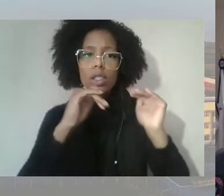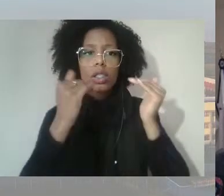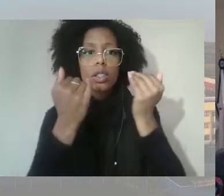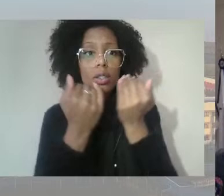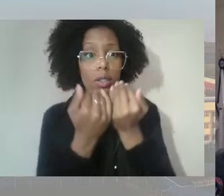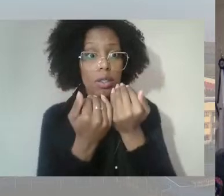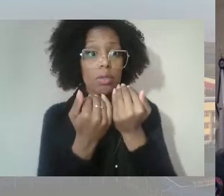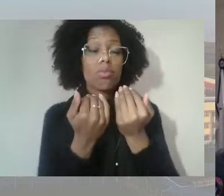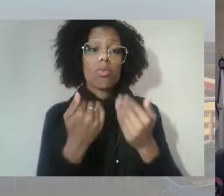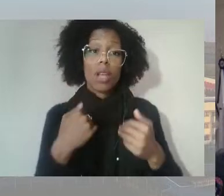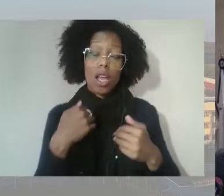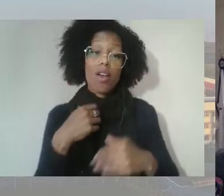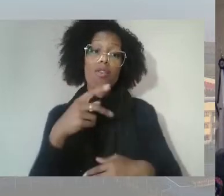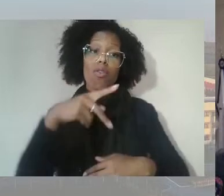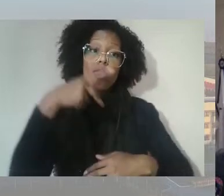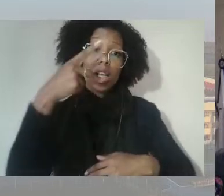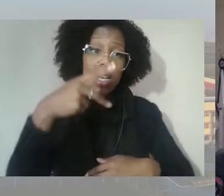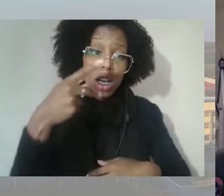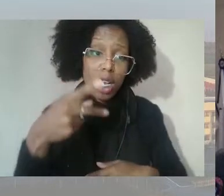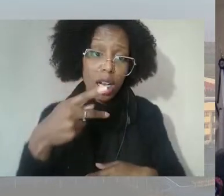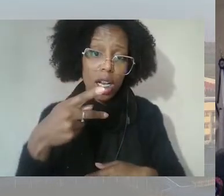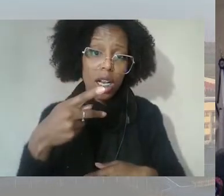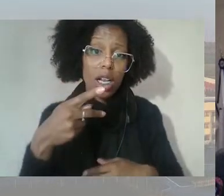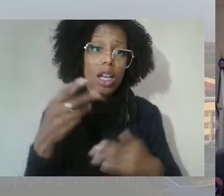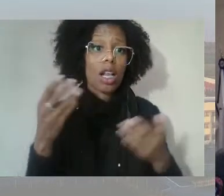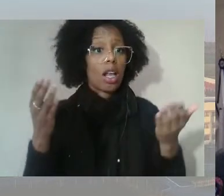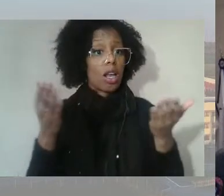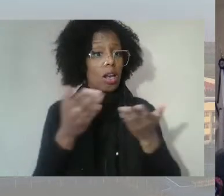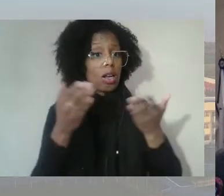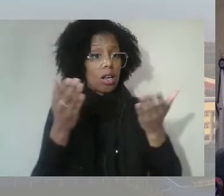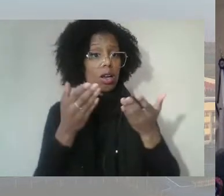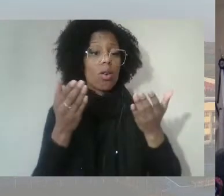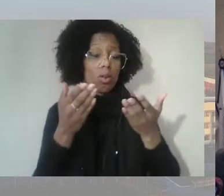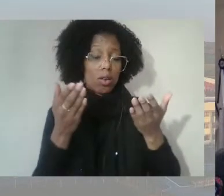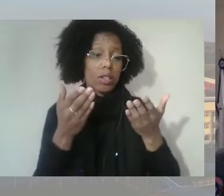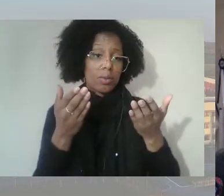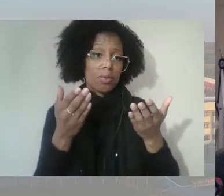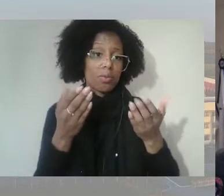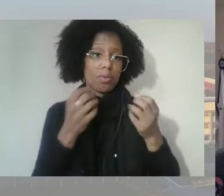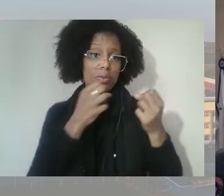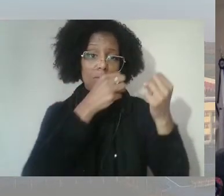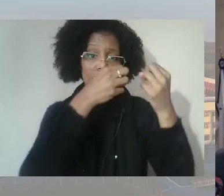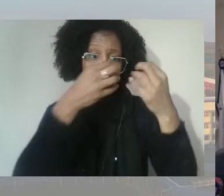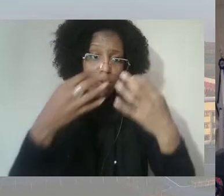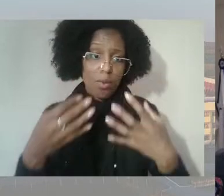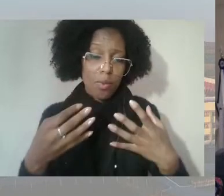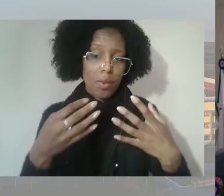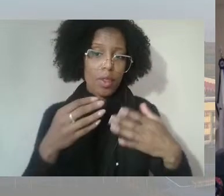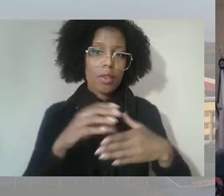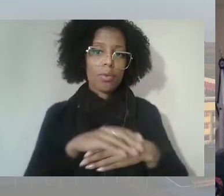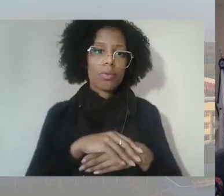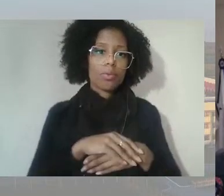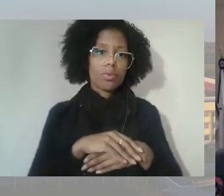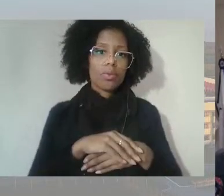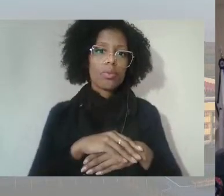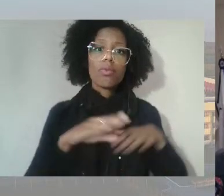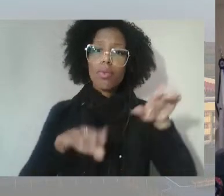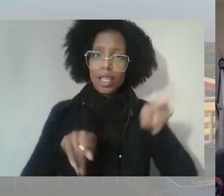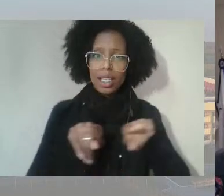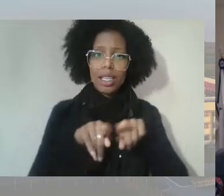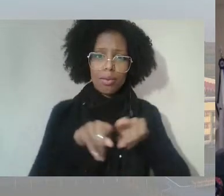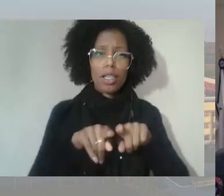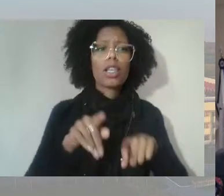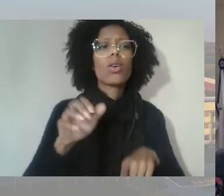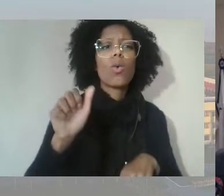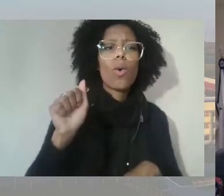momento eu me posicionei, assim como me posicionei agora, não no momento, porque no momento era legítimo. Teve a questão que o Altacir colocou aqui, né,